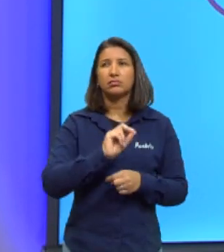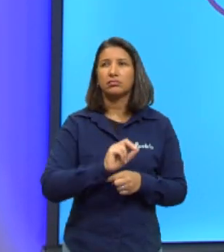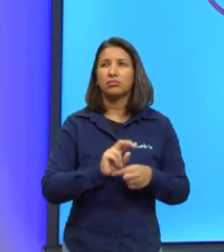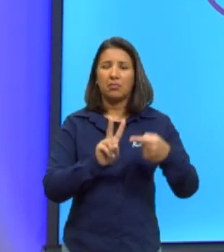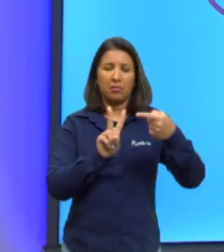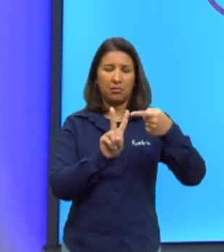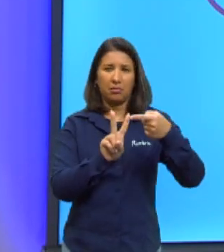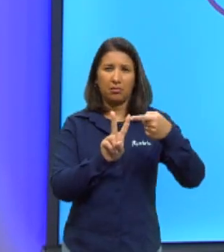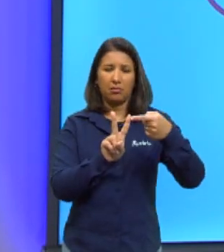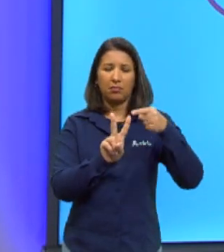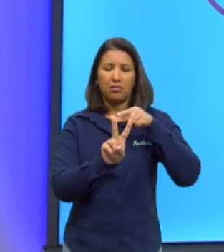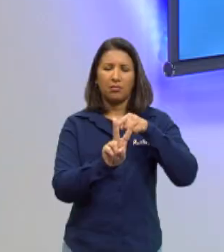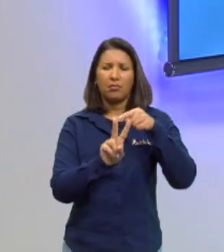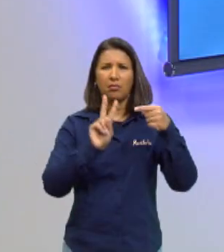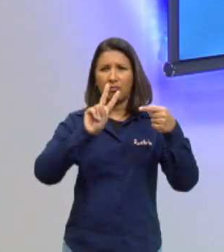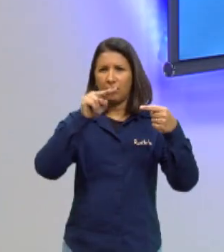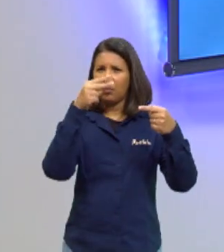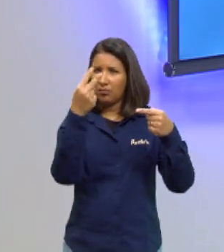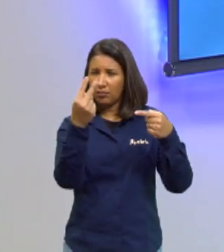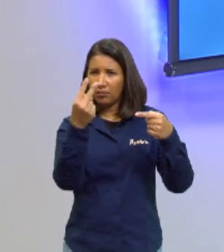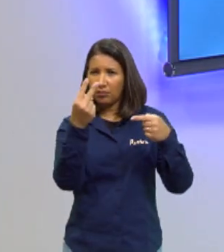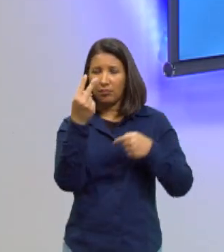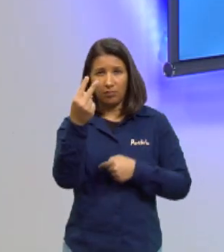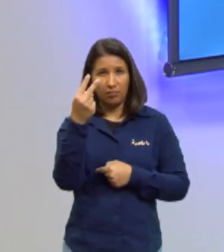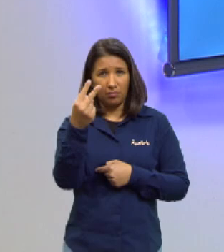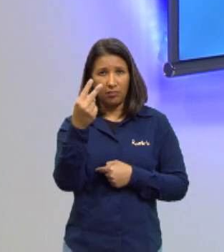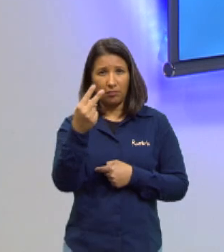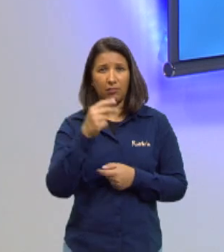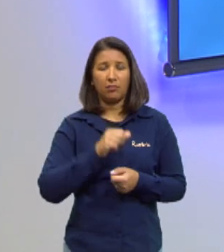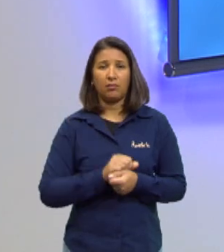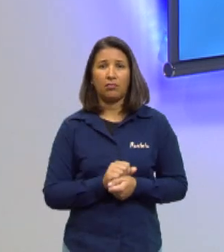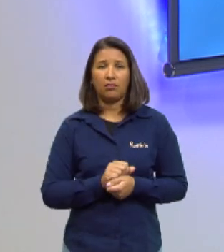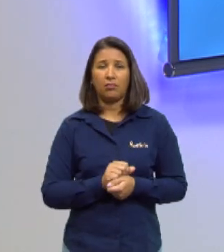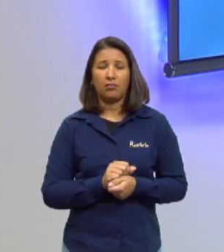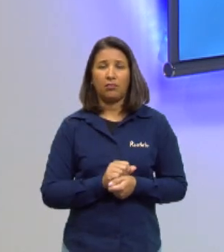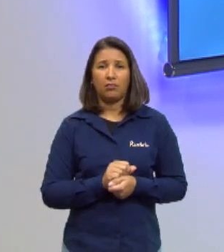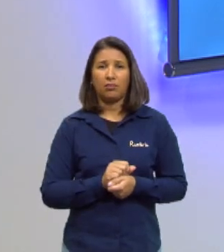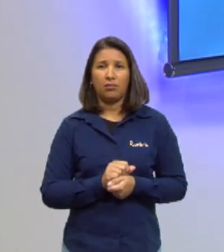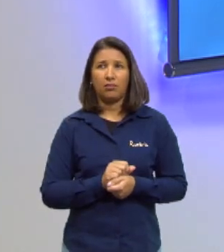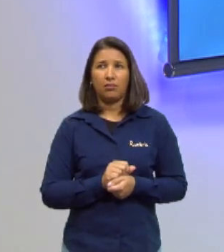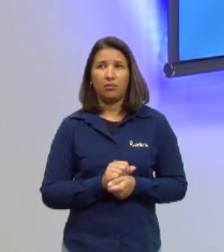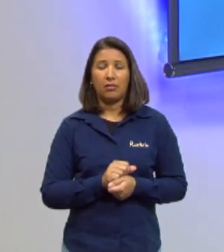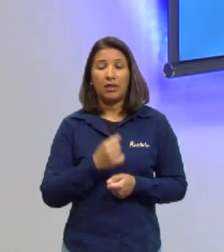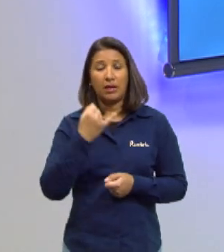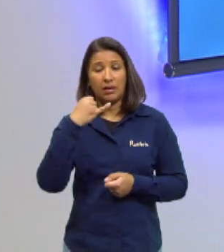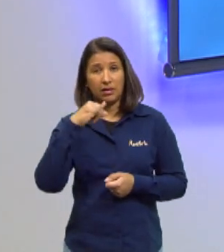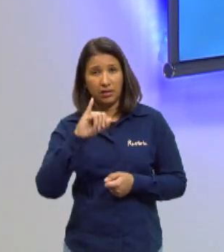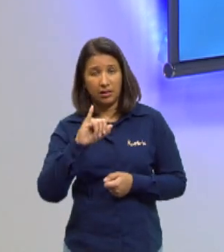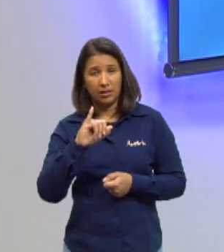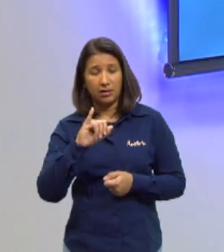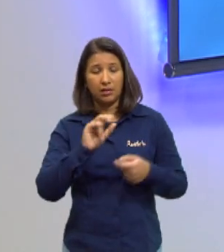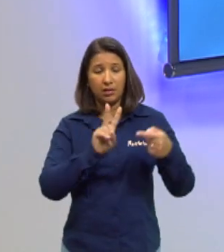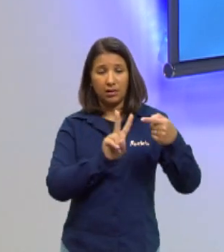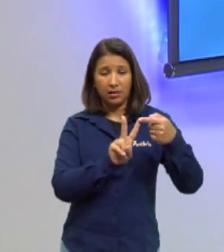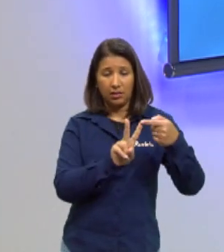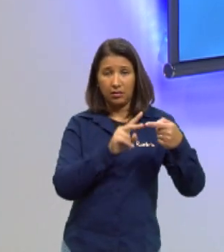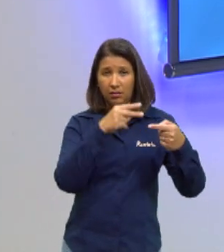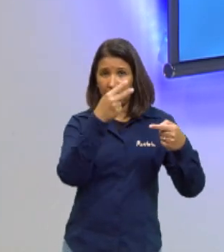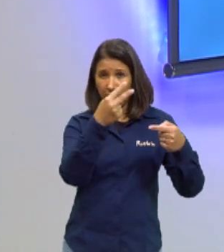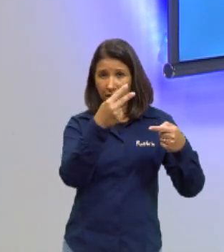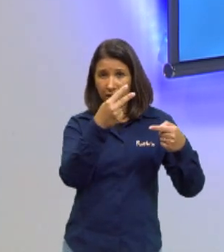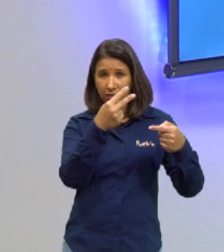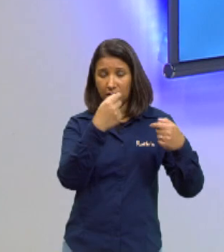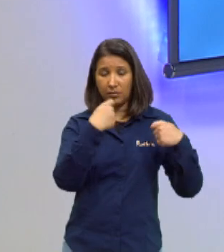Que raiz é essa? Raiz quadrada, né? Então, se ela é quadrada, eu vou elevar os